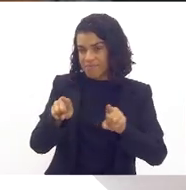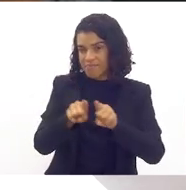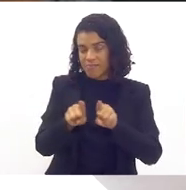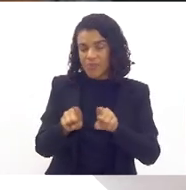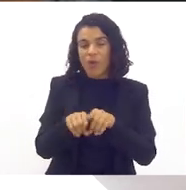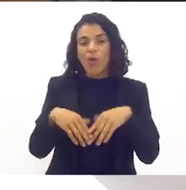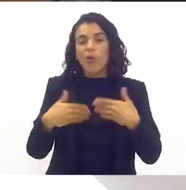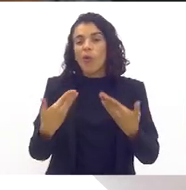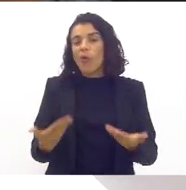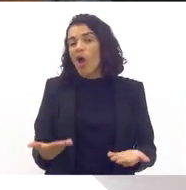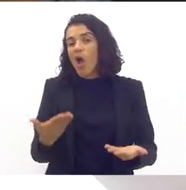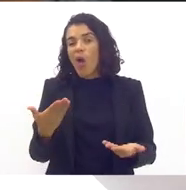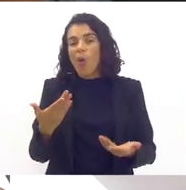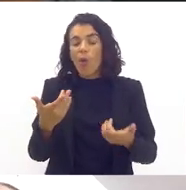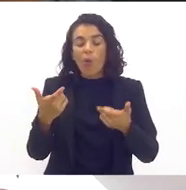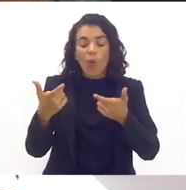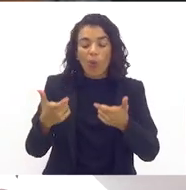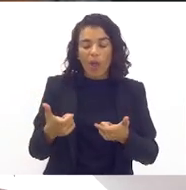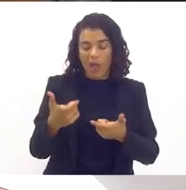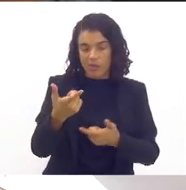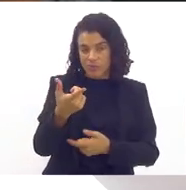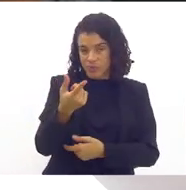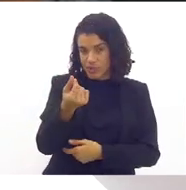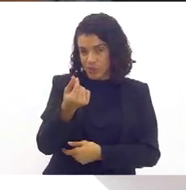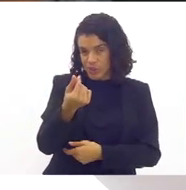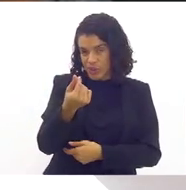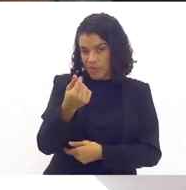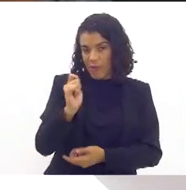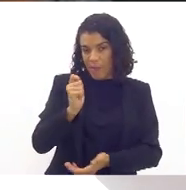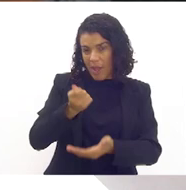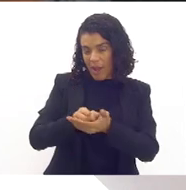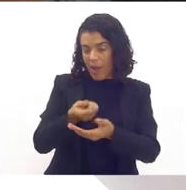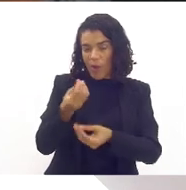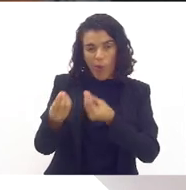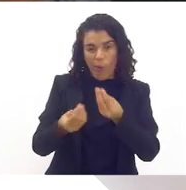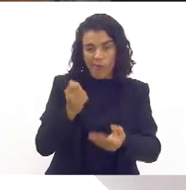a fonte de recurso desses 811 milhões de reais.